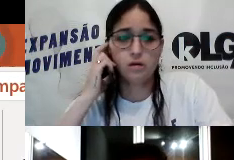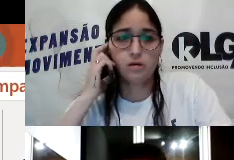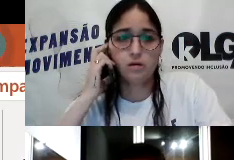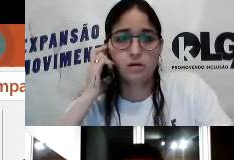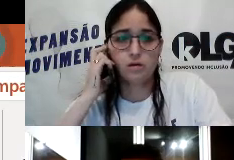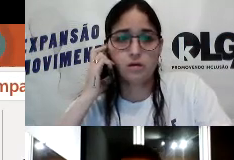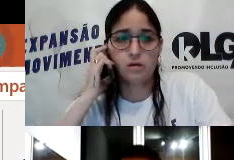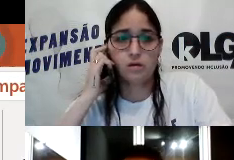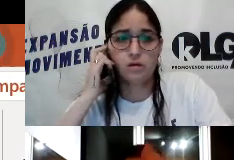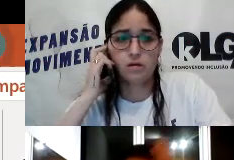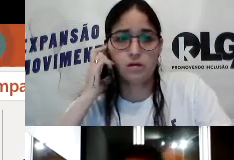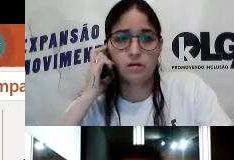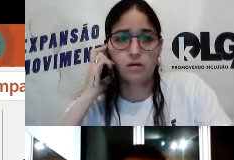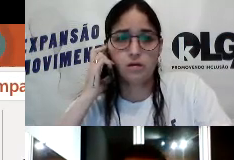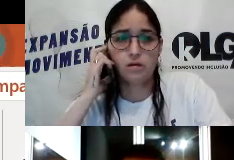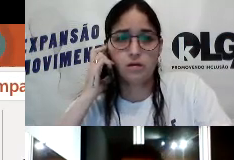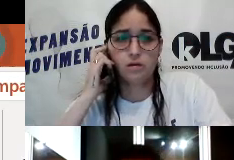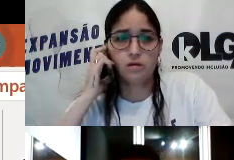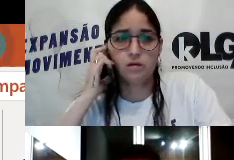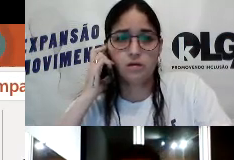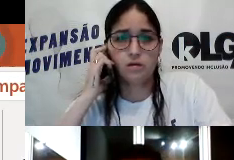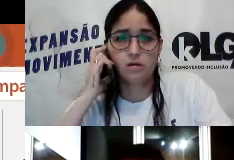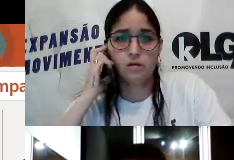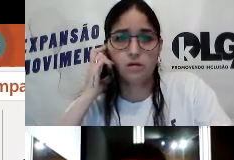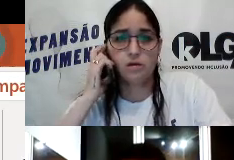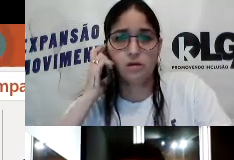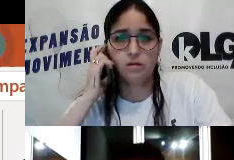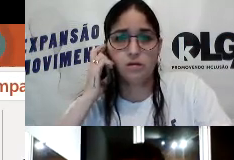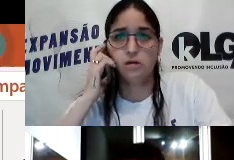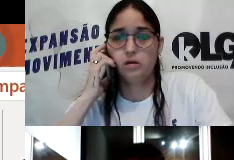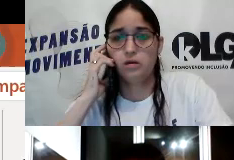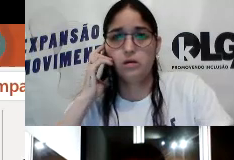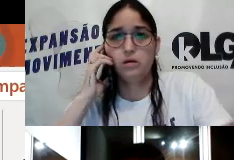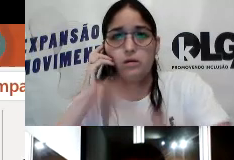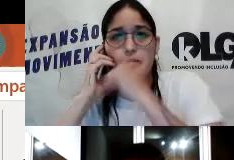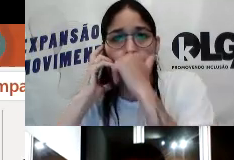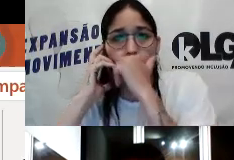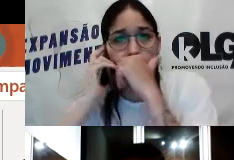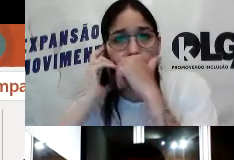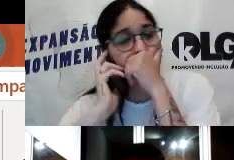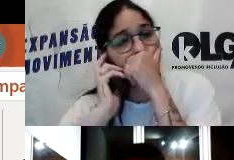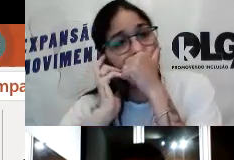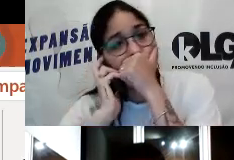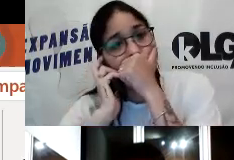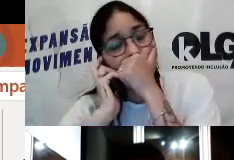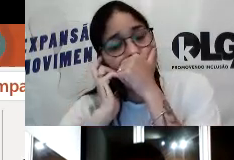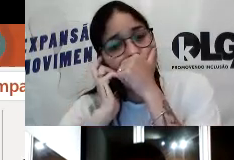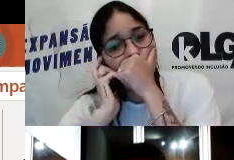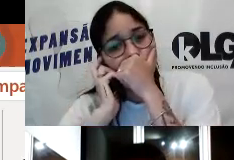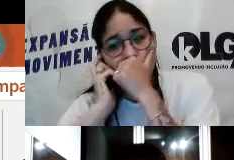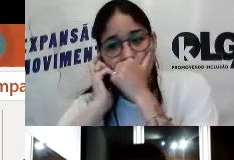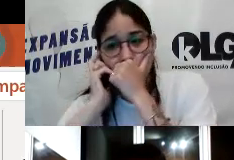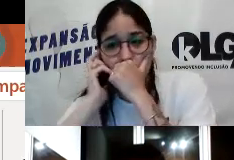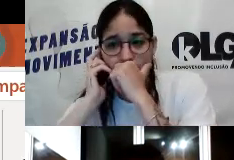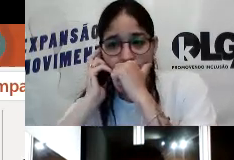mundo. Cleide, você pode falar? Sim, posso. Então, aí a gente pensa assim, né? Chega